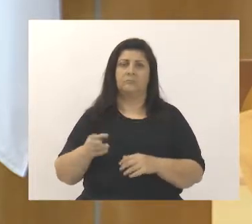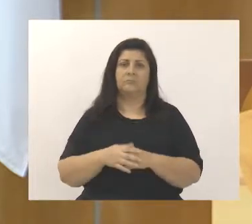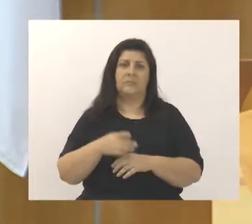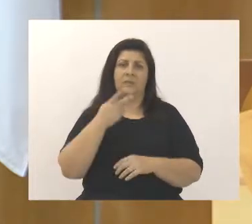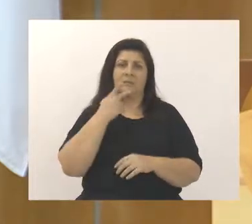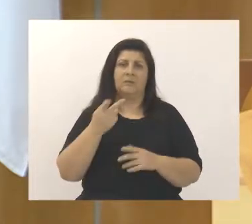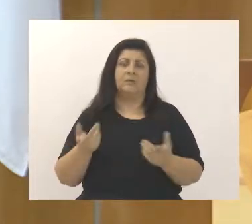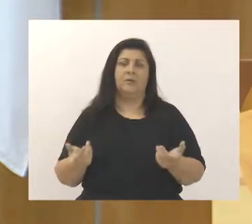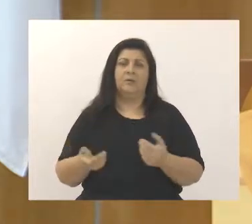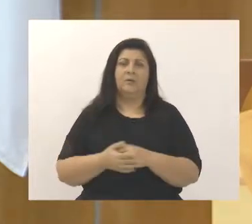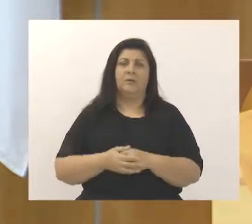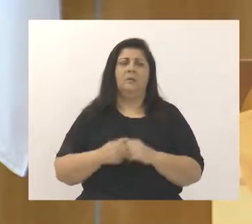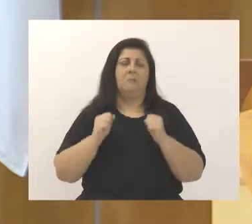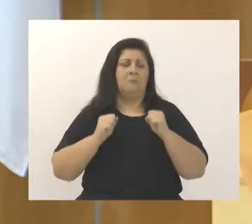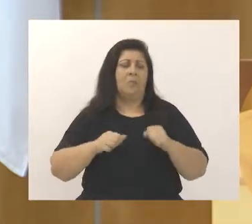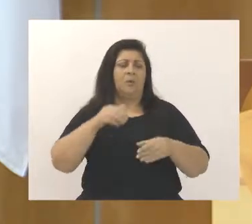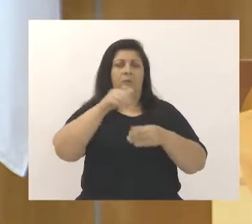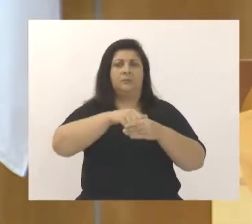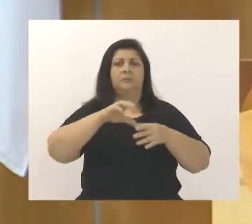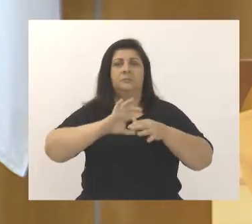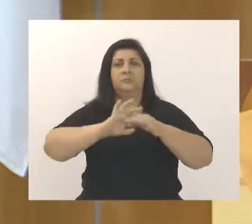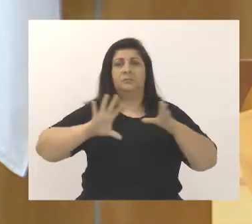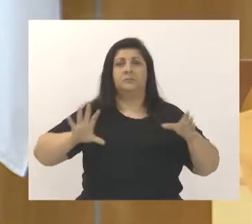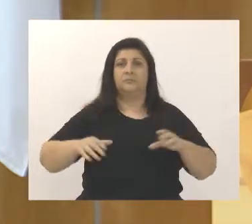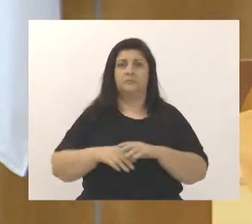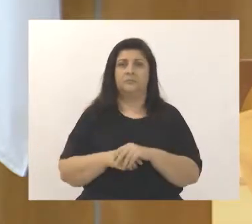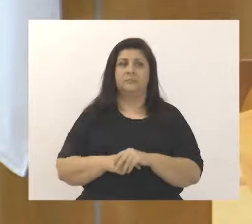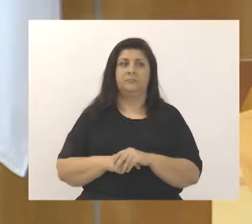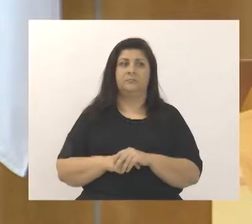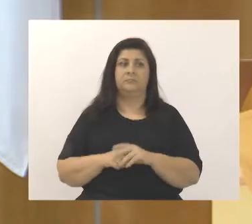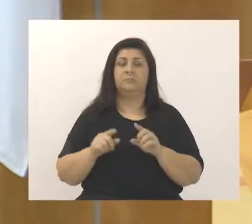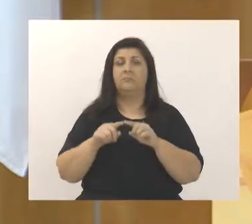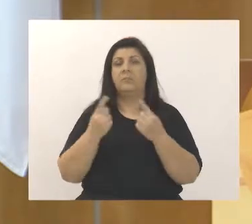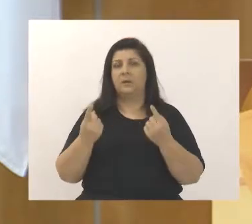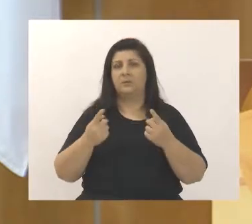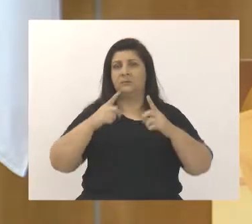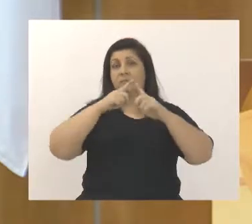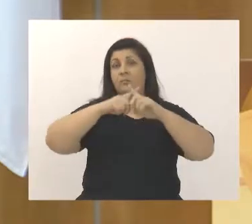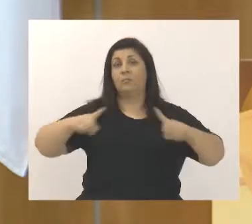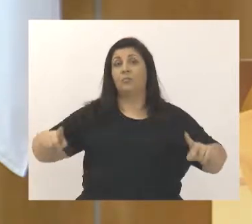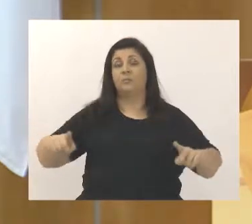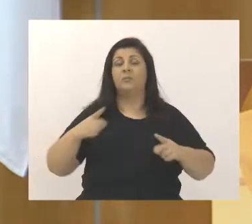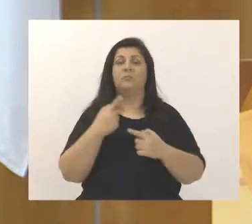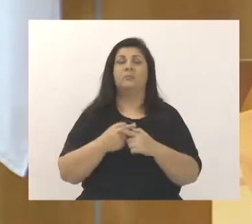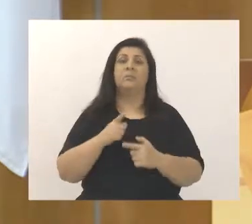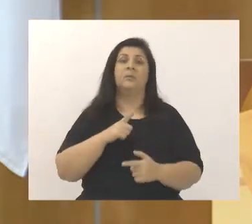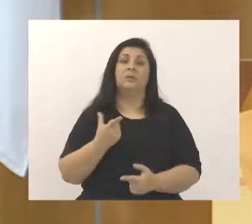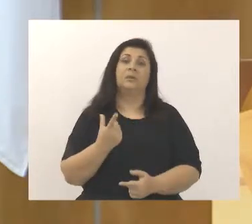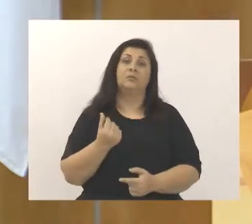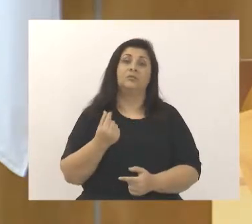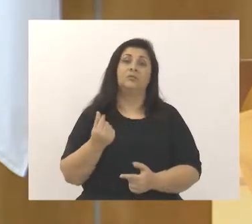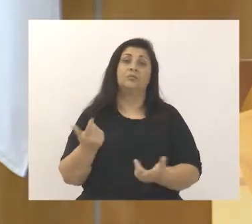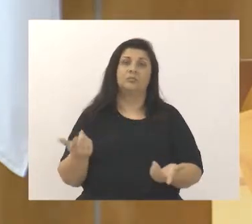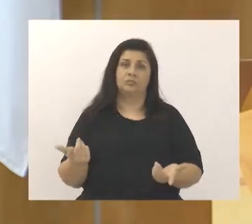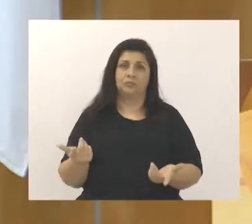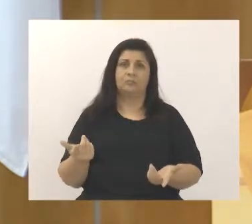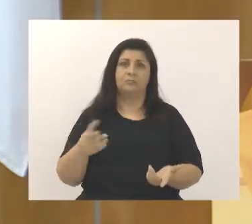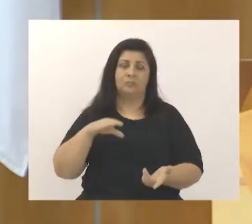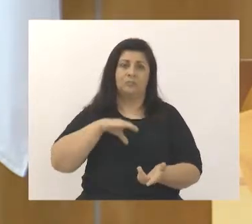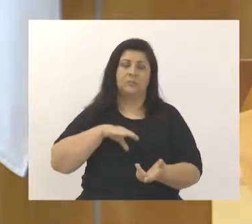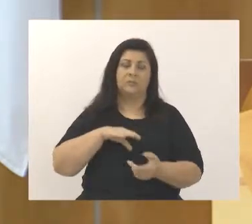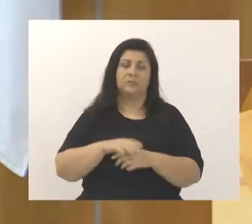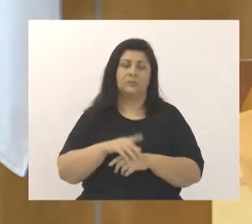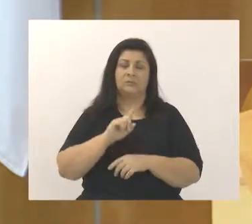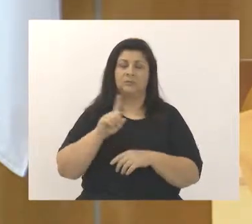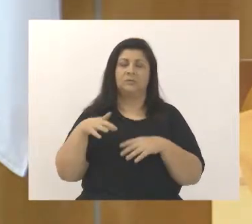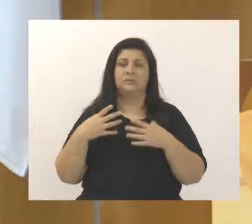vontade. Falou, fiquem à vontade para votar. Só que vai vetar, porque existe um ônus aí para o município, e aí ele não